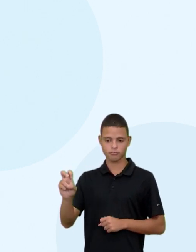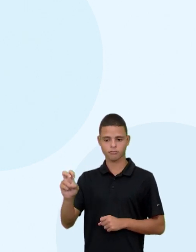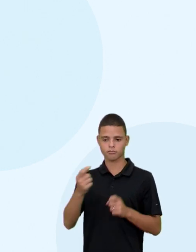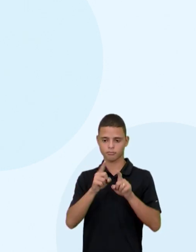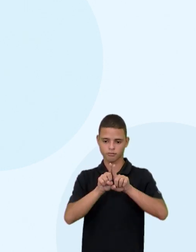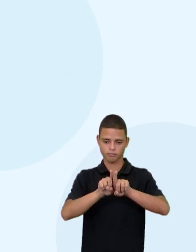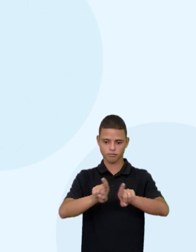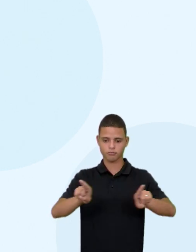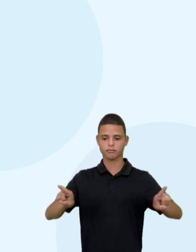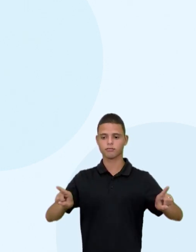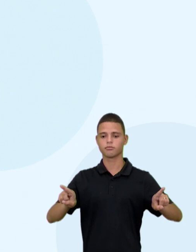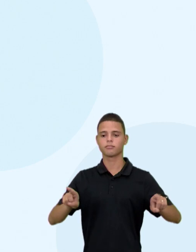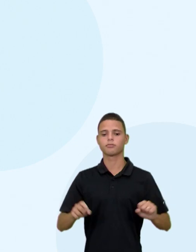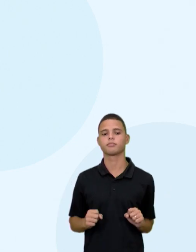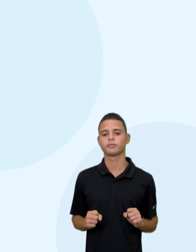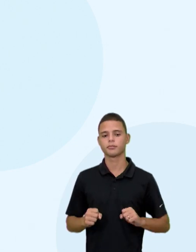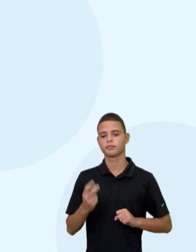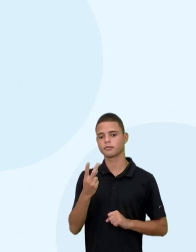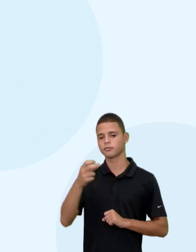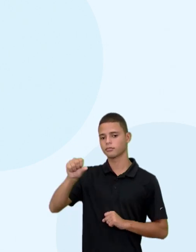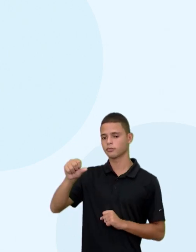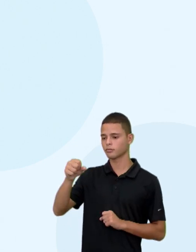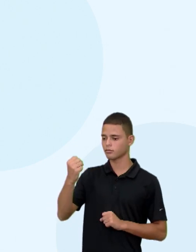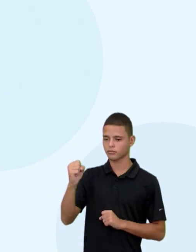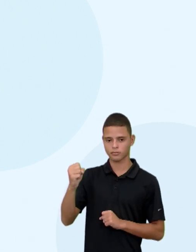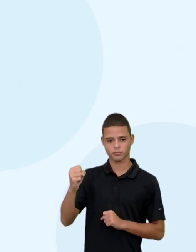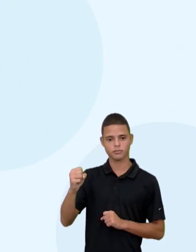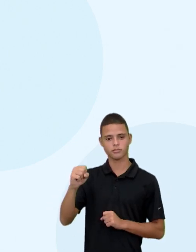331.185 divórcios, sendo